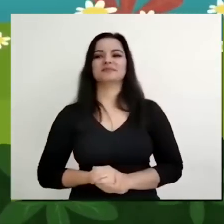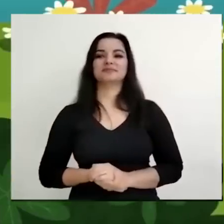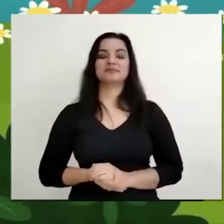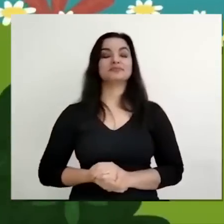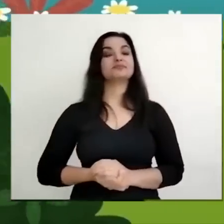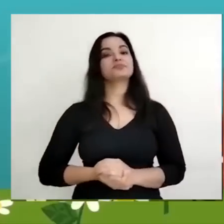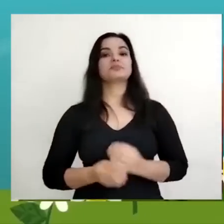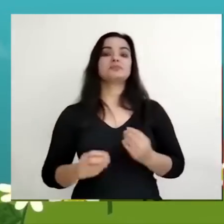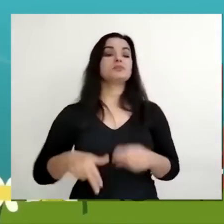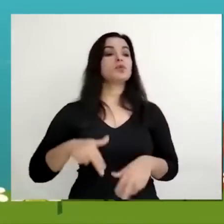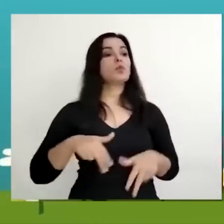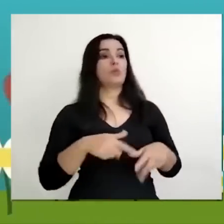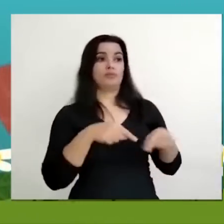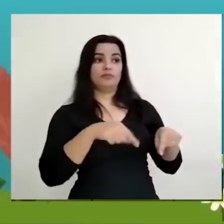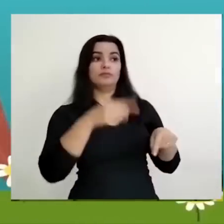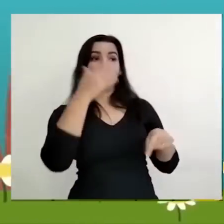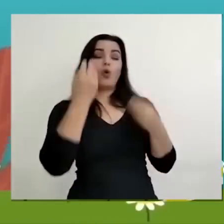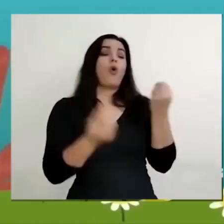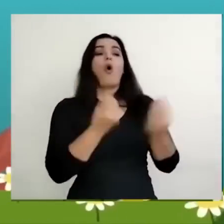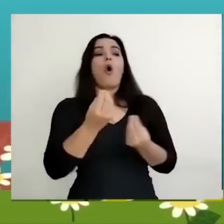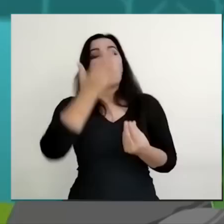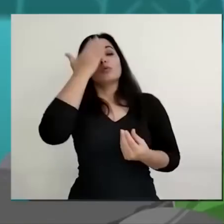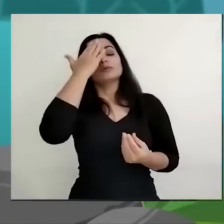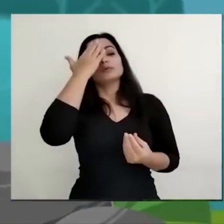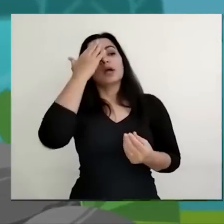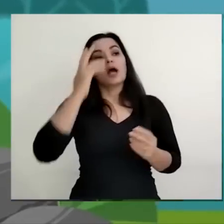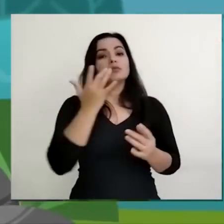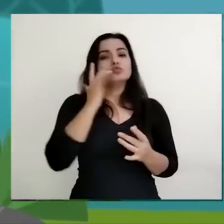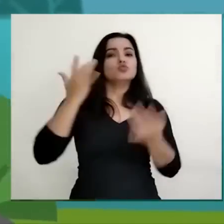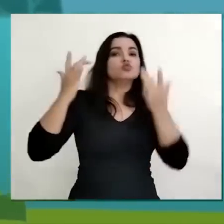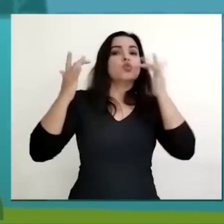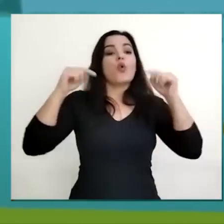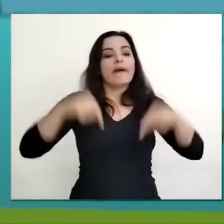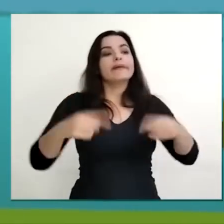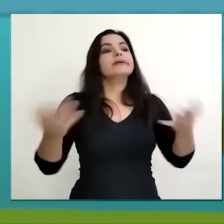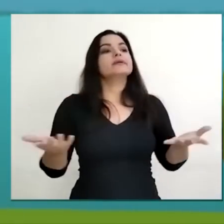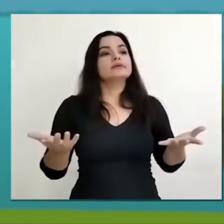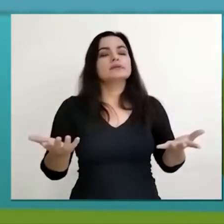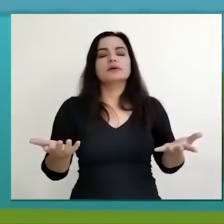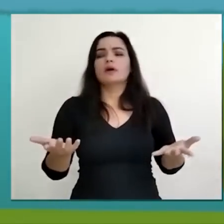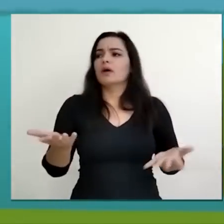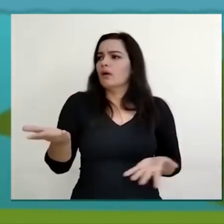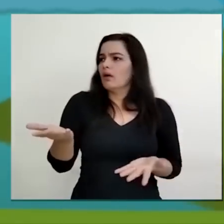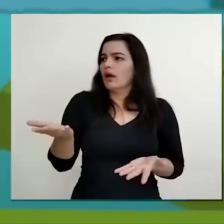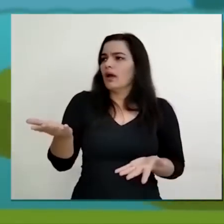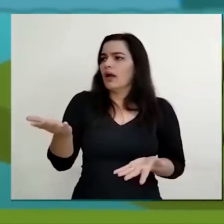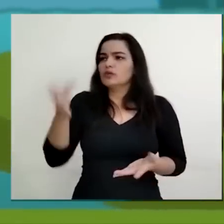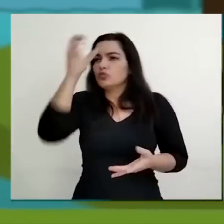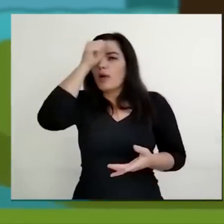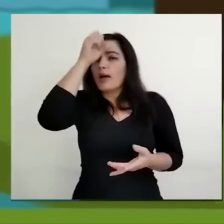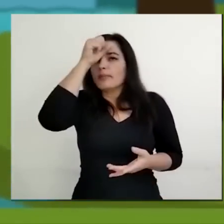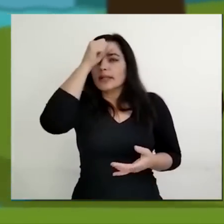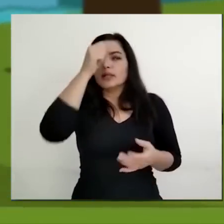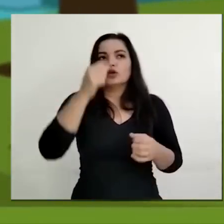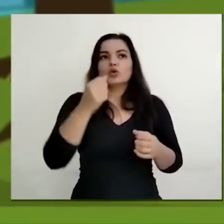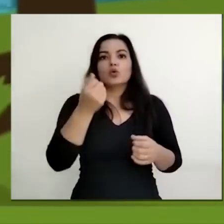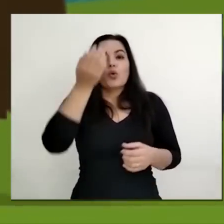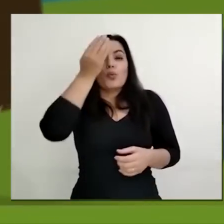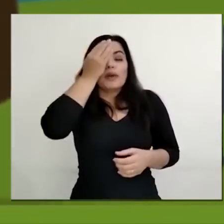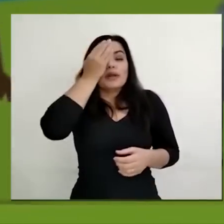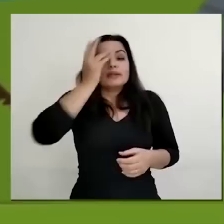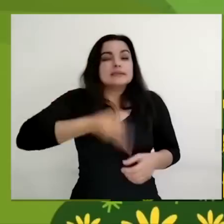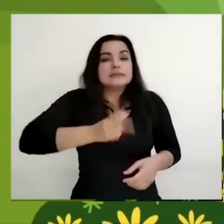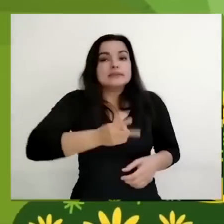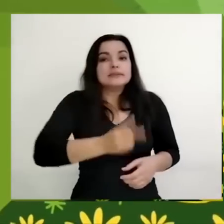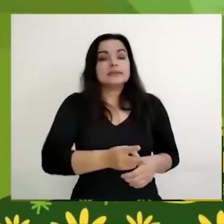Como você sabe que o tesouro tá aqui, Juca? Ué, Pedro, você nunca aprendeu que os piratas sempre enterram os tesouros